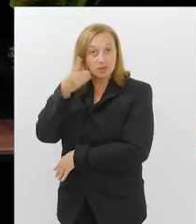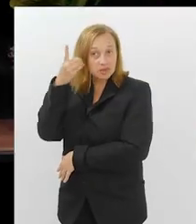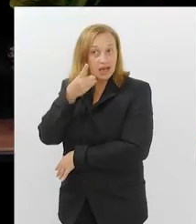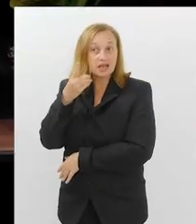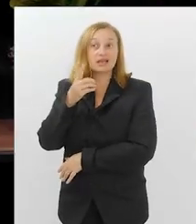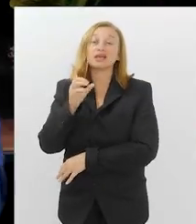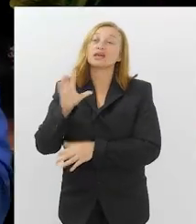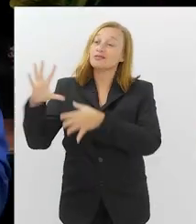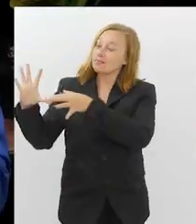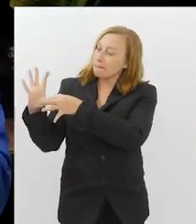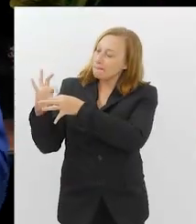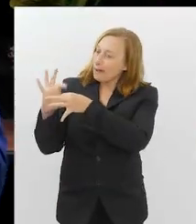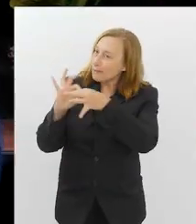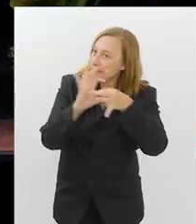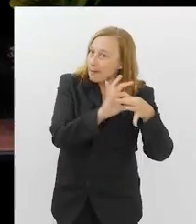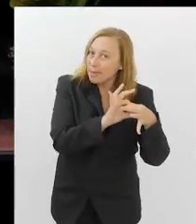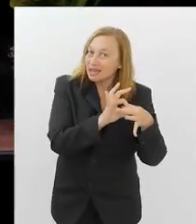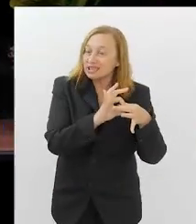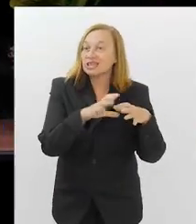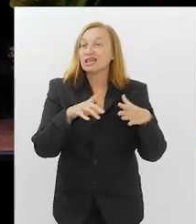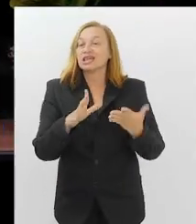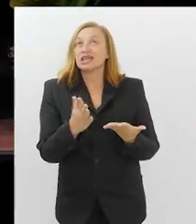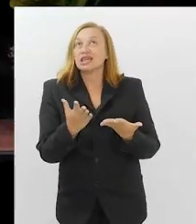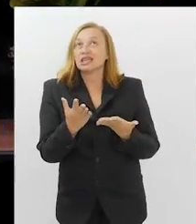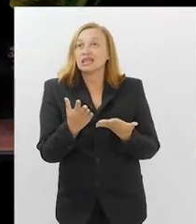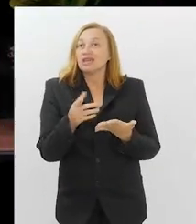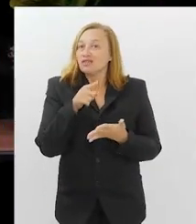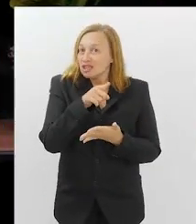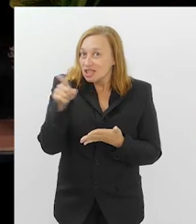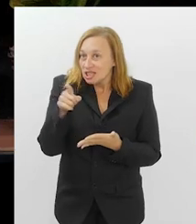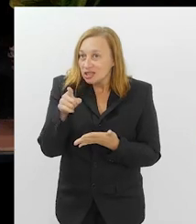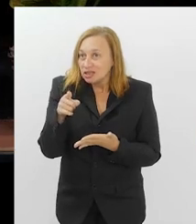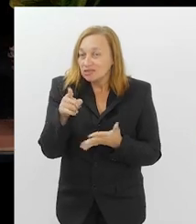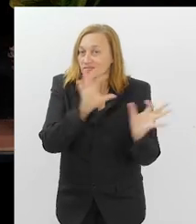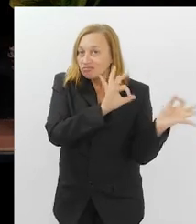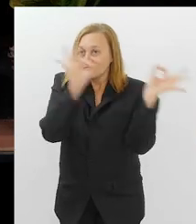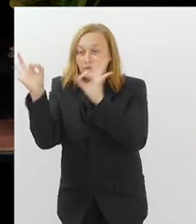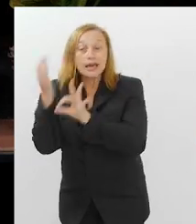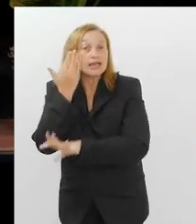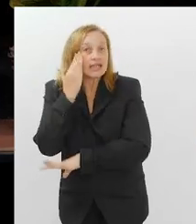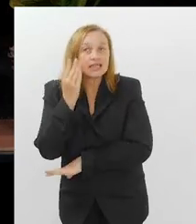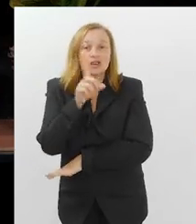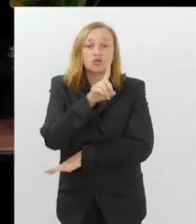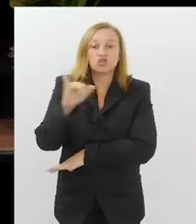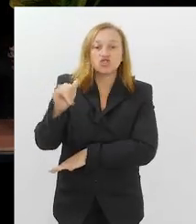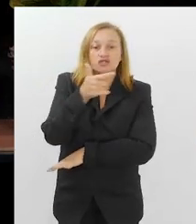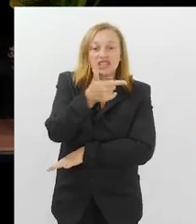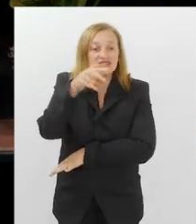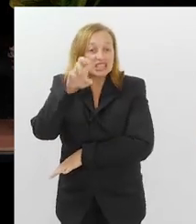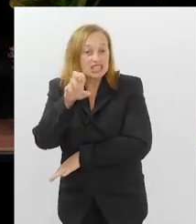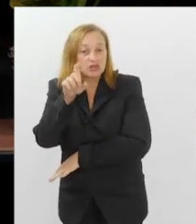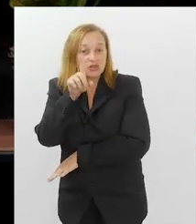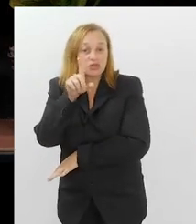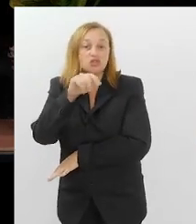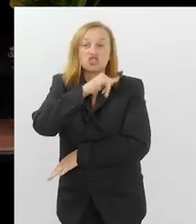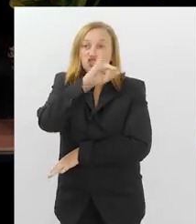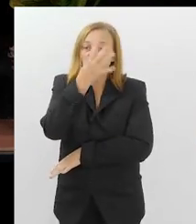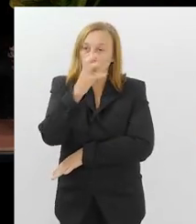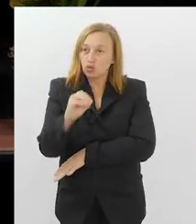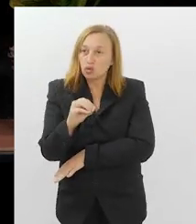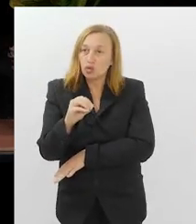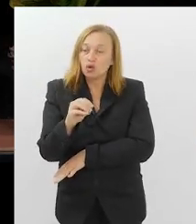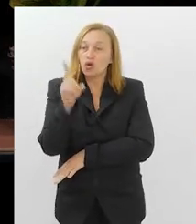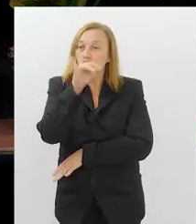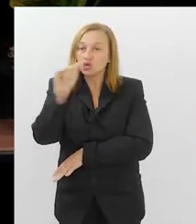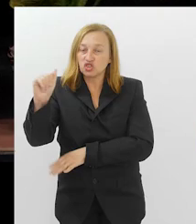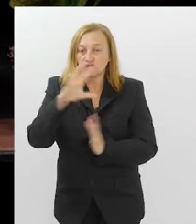vem exatamente nesse contexto. E para ir para o nosso, aquele que está nos assistindo entender, a data de 25 de julho, né, que é o Dia